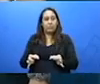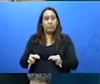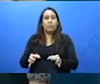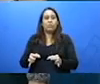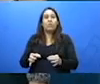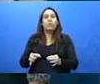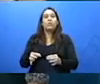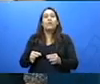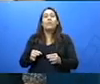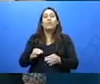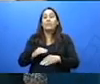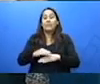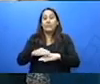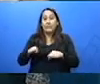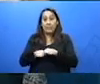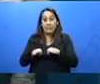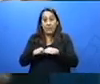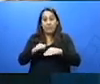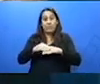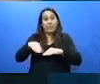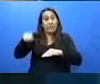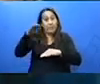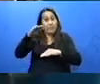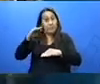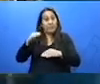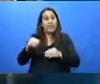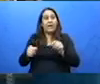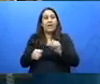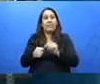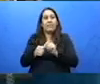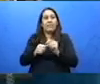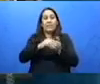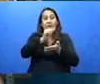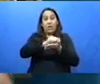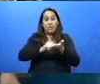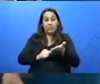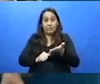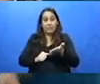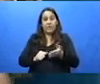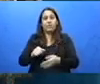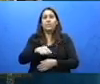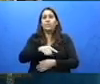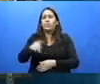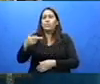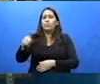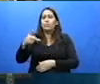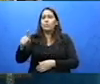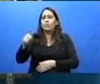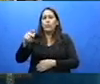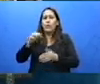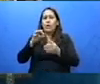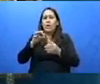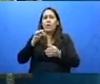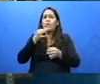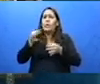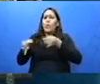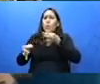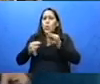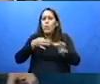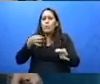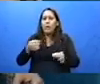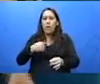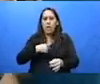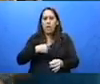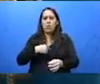vai acrescentar um relato pessoal seu. De manhã eu escovo